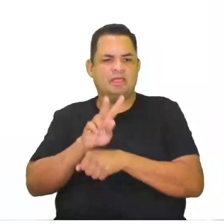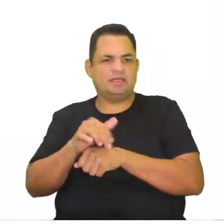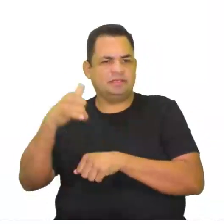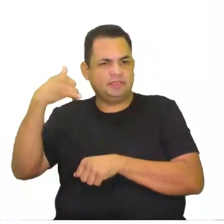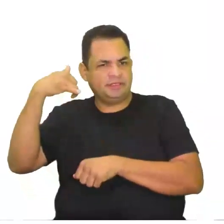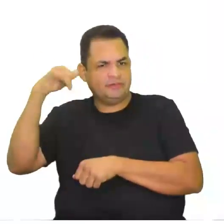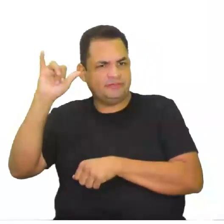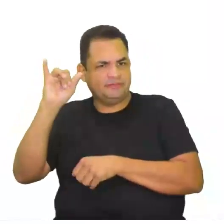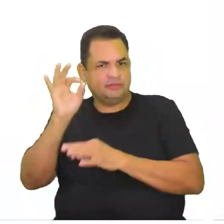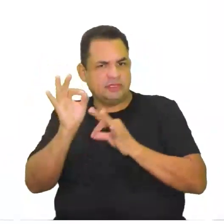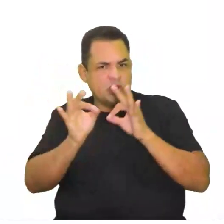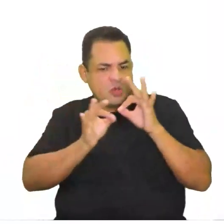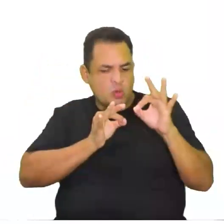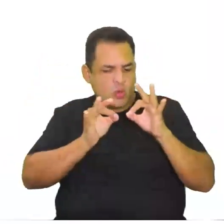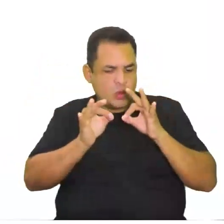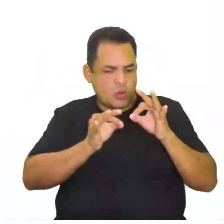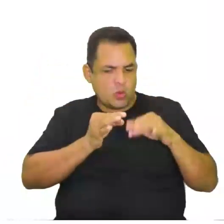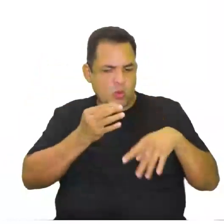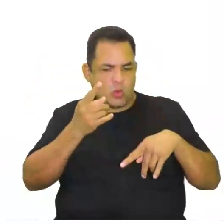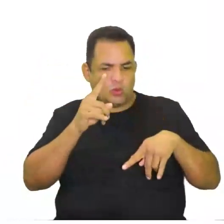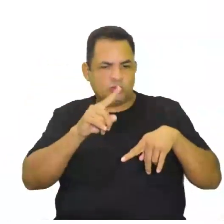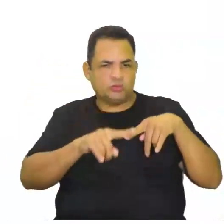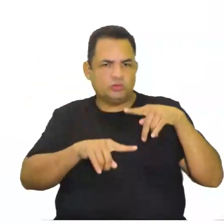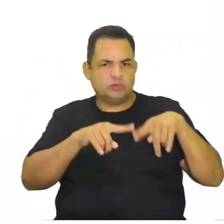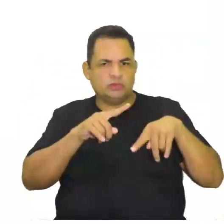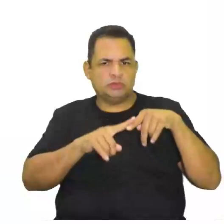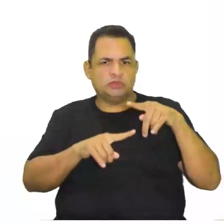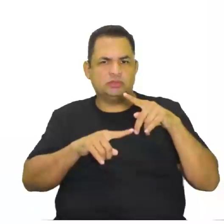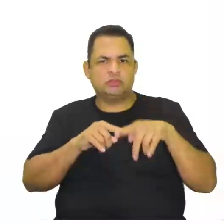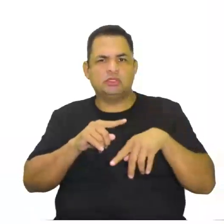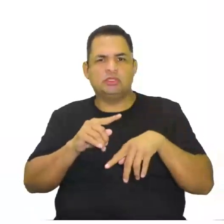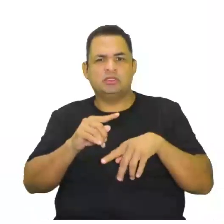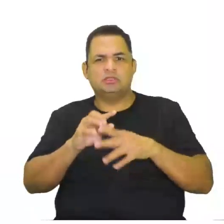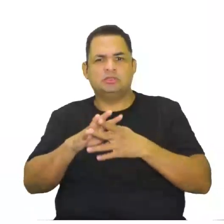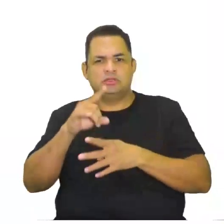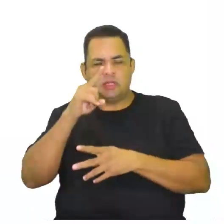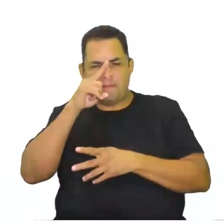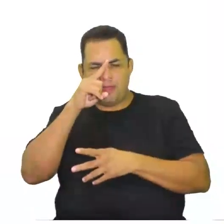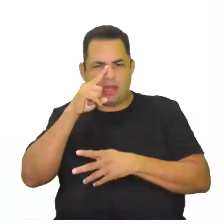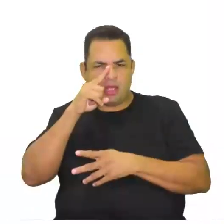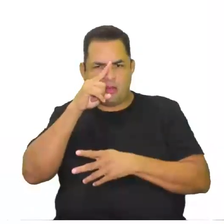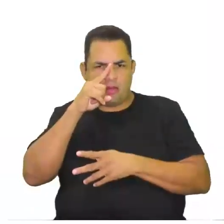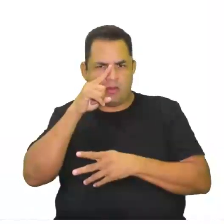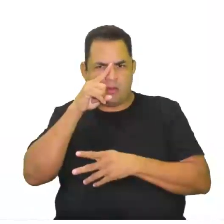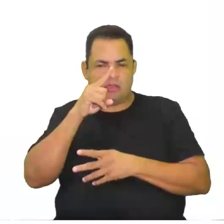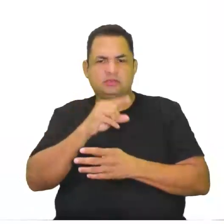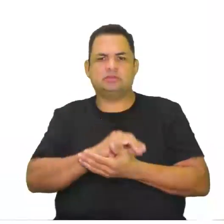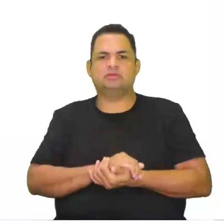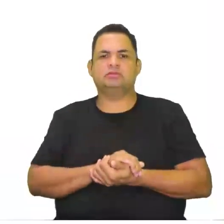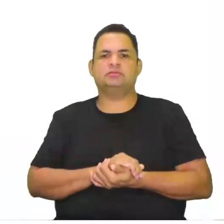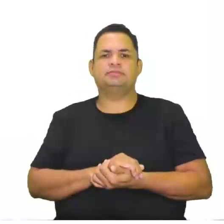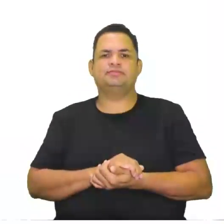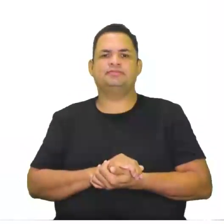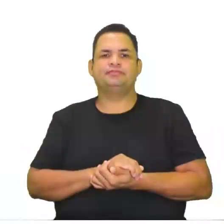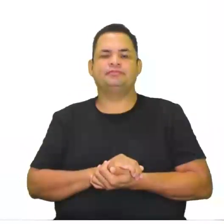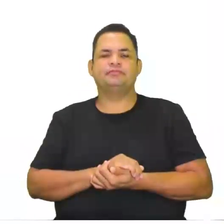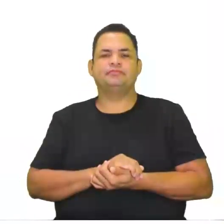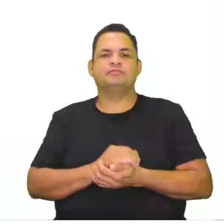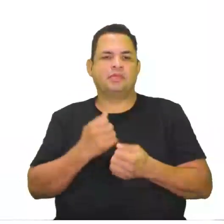a formação de resíduos tóxicos. Ah, professora, mas será que é